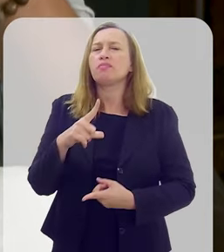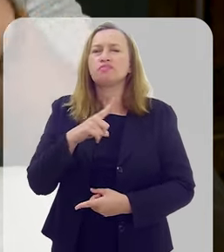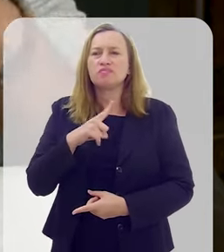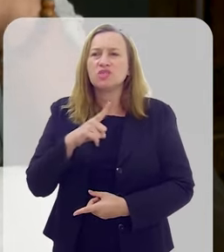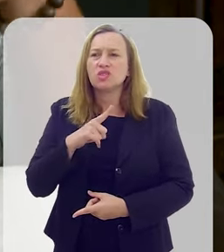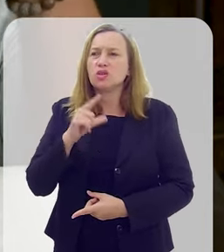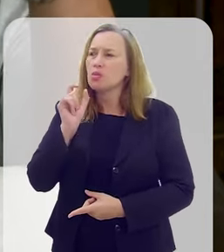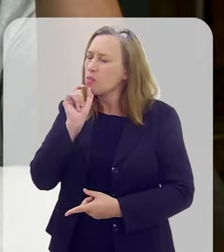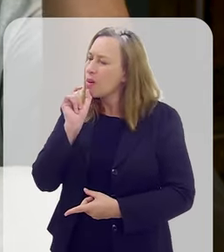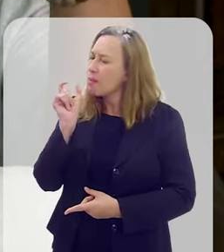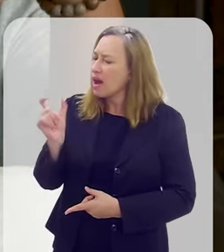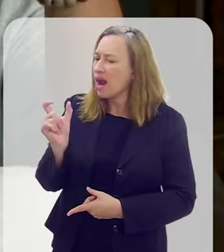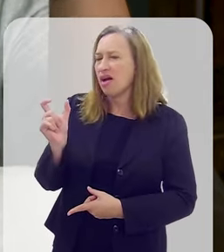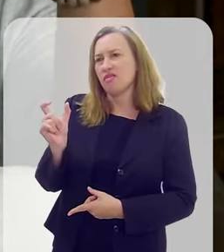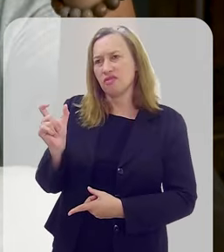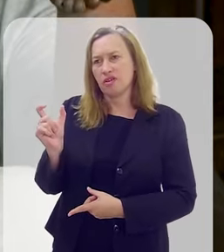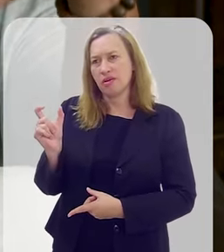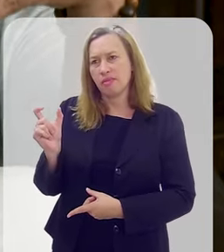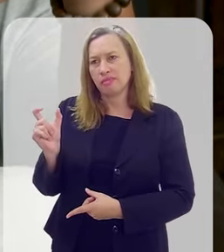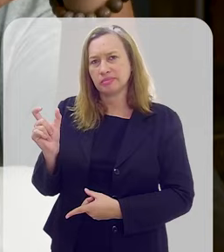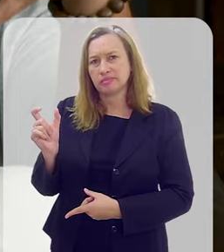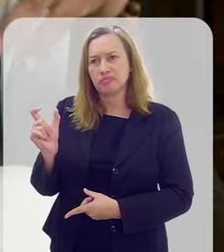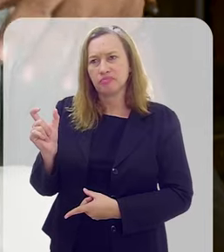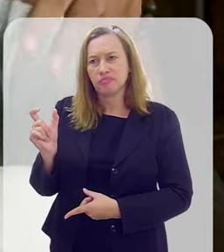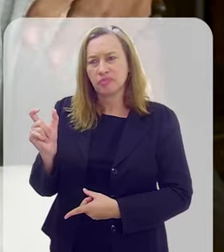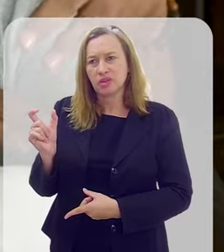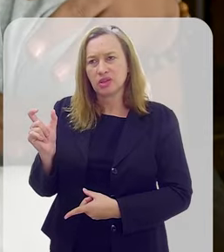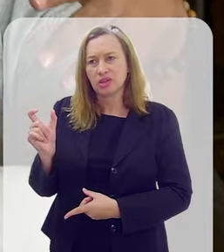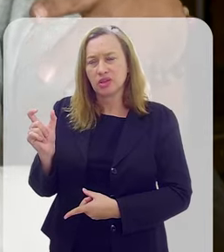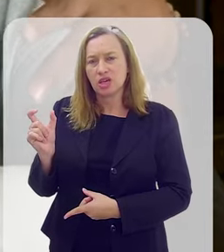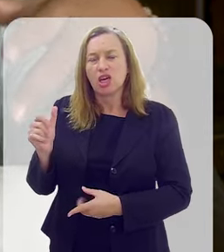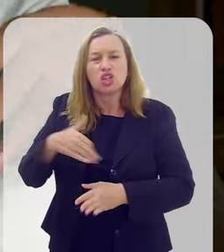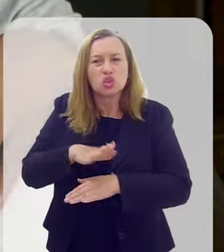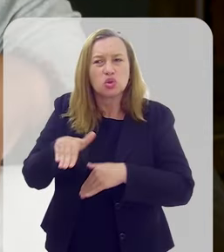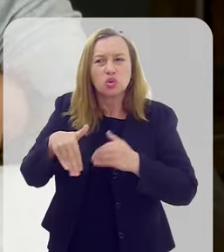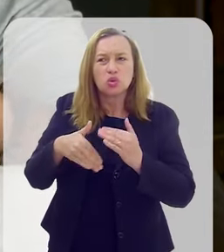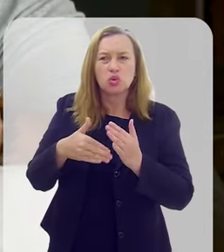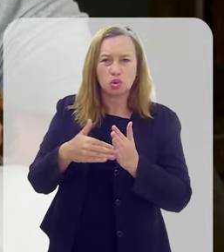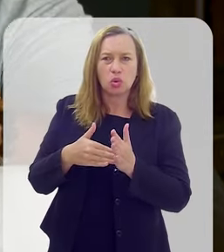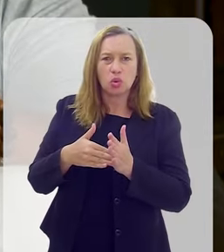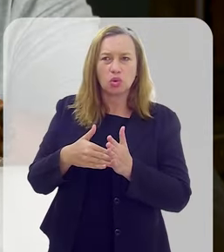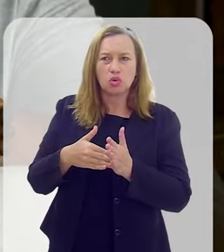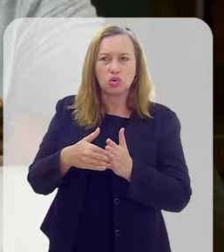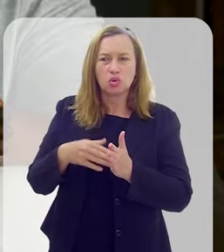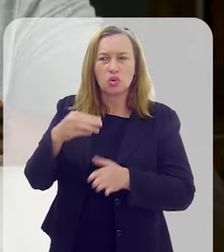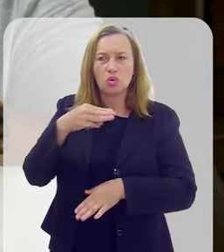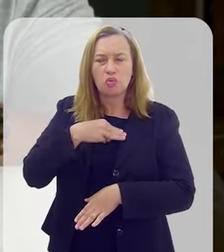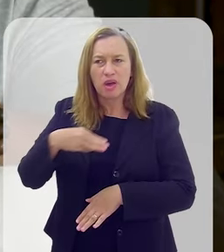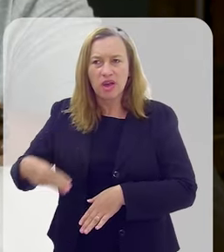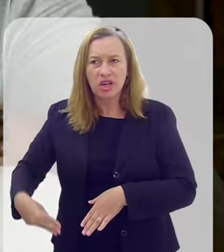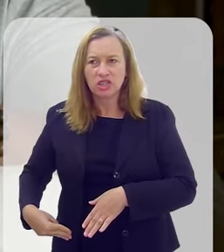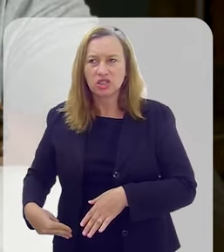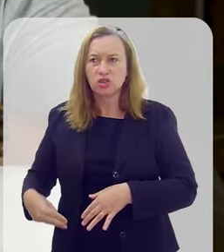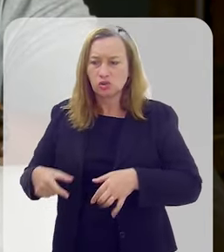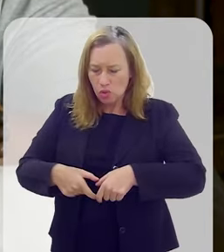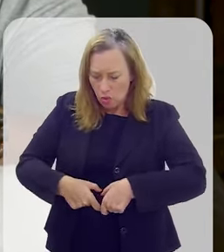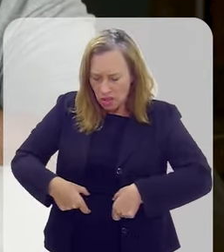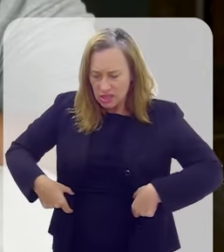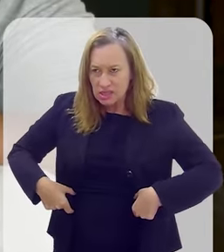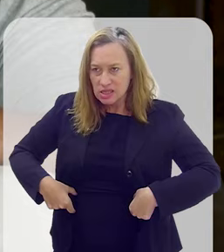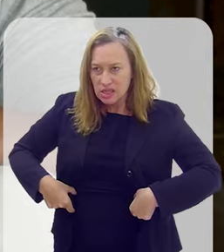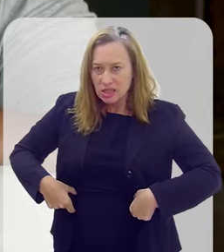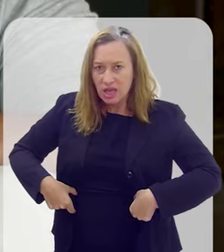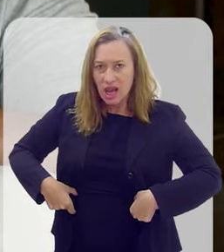existia uma palavra que o mestre nas vestes de todo mestre existia uma cinta